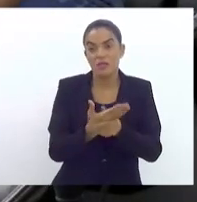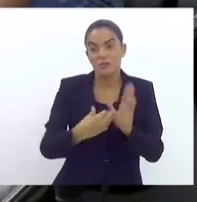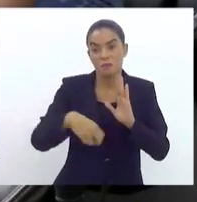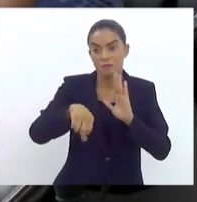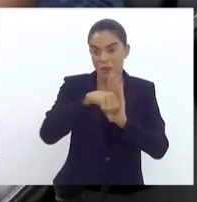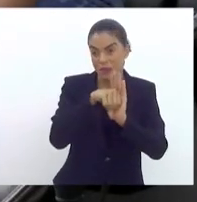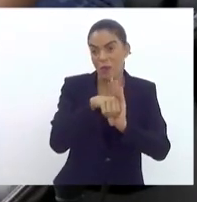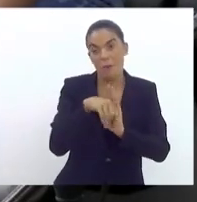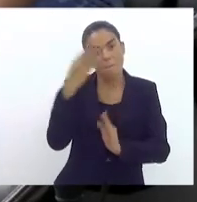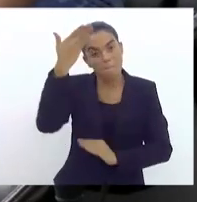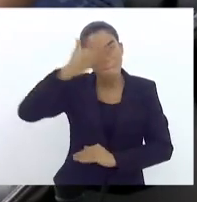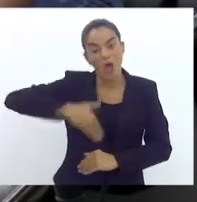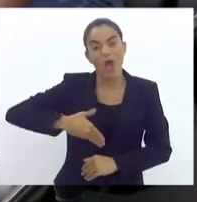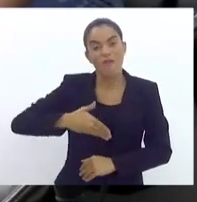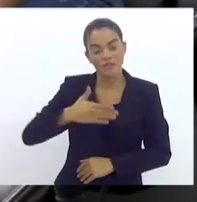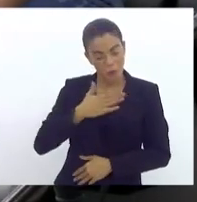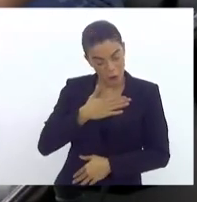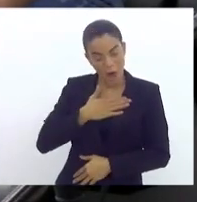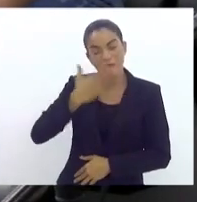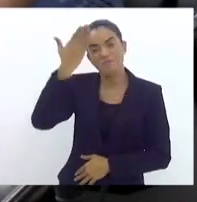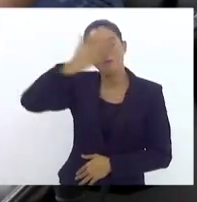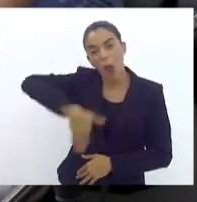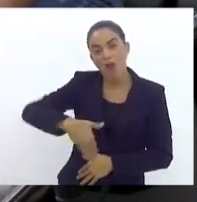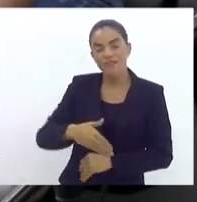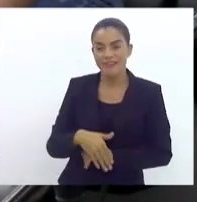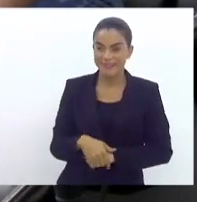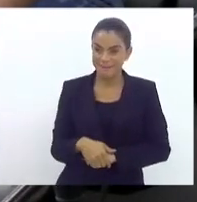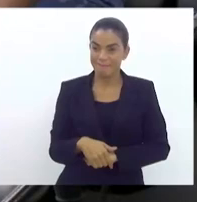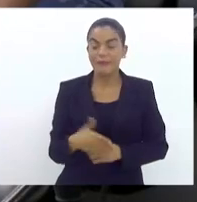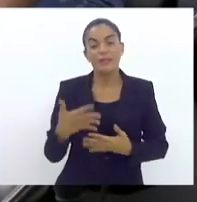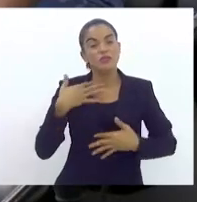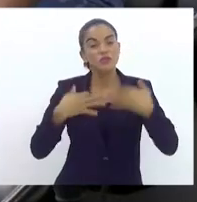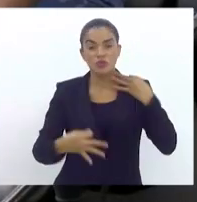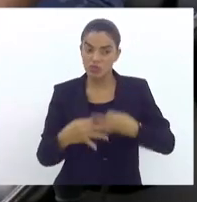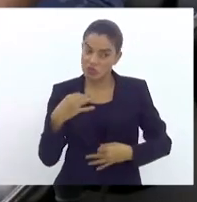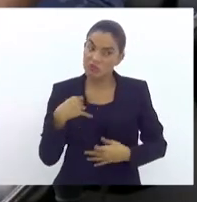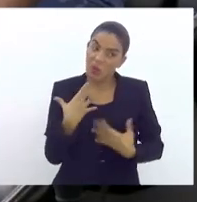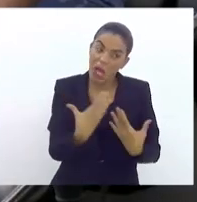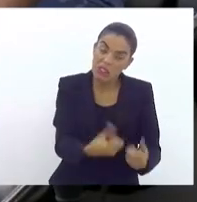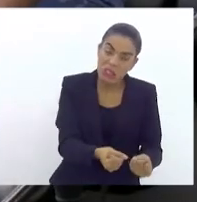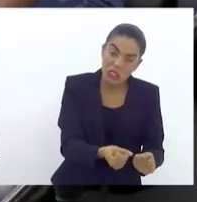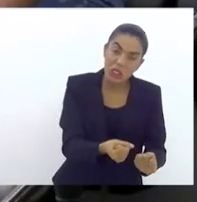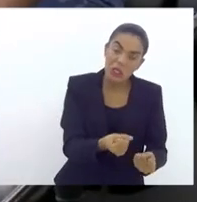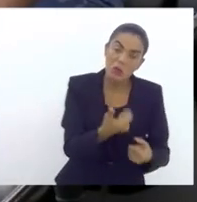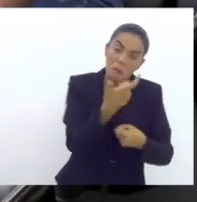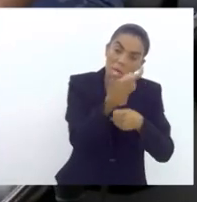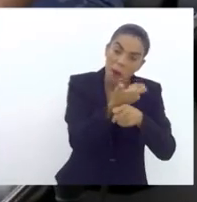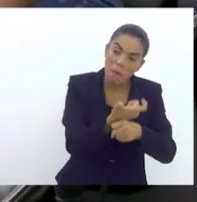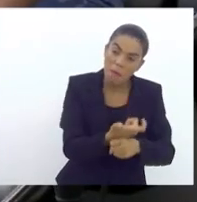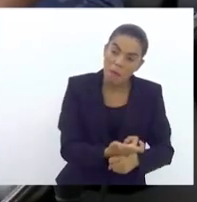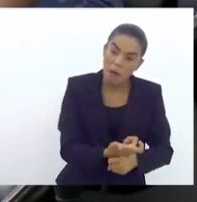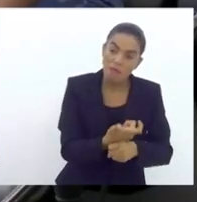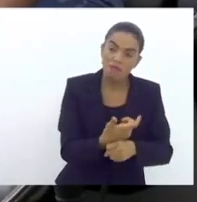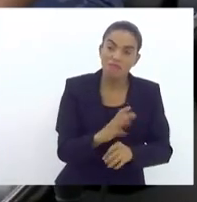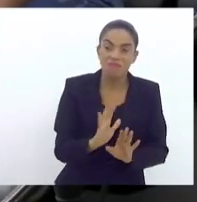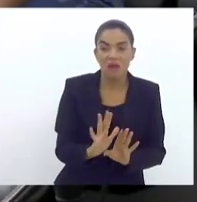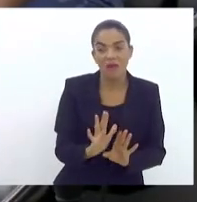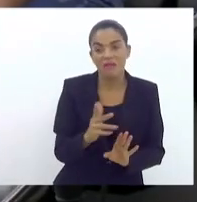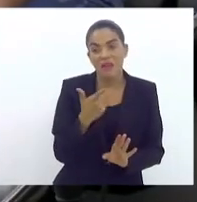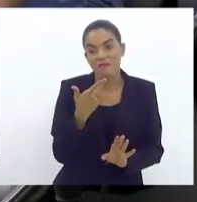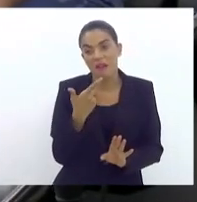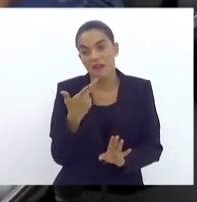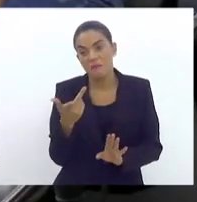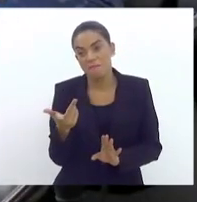de processo penal provas eu gosto Então E vai ter juiz falar eu até admito mas o ré tá alegando que foi ele